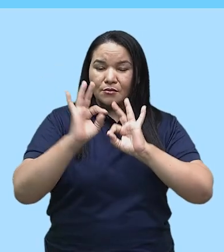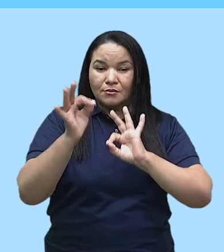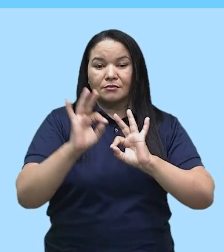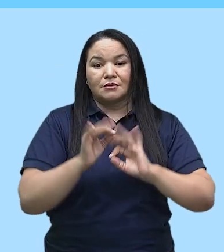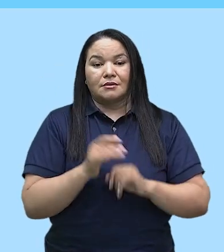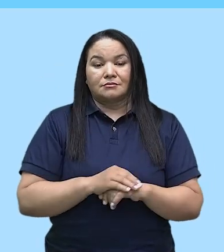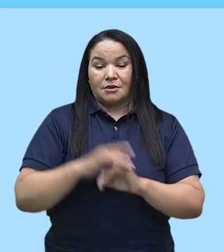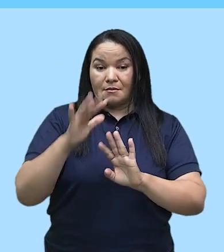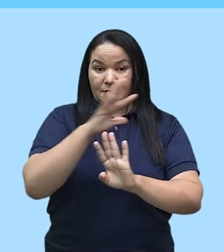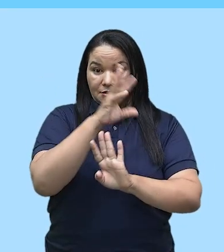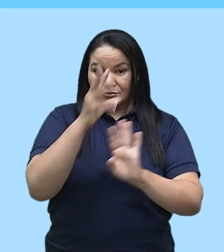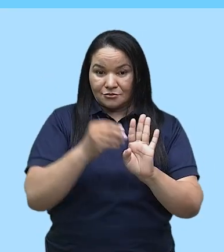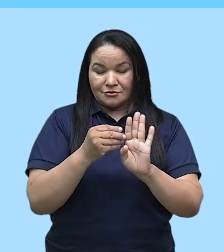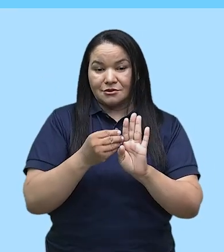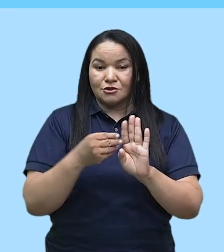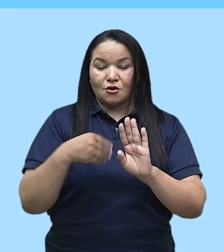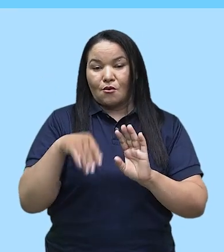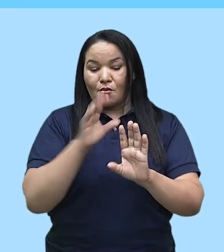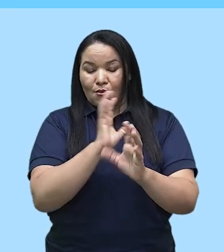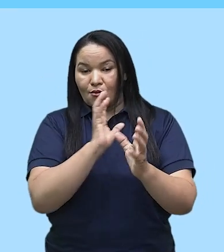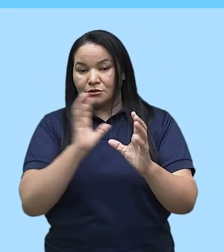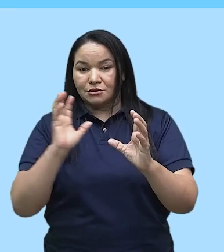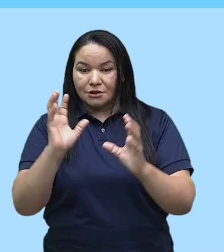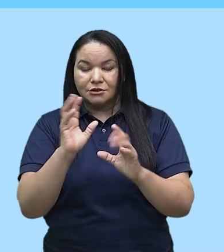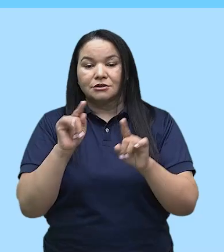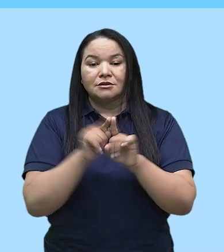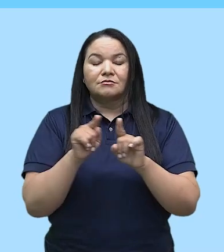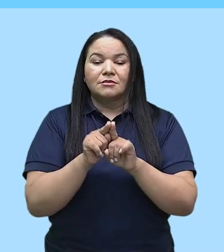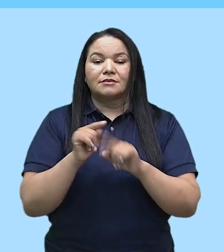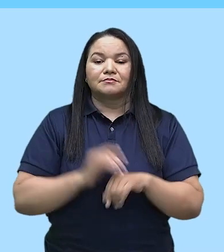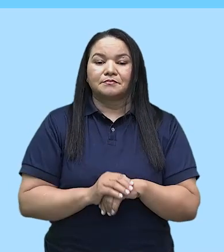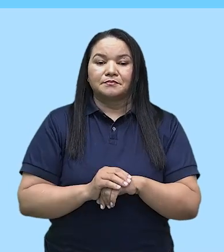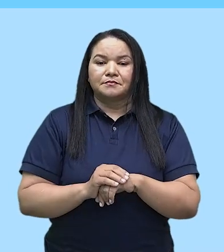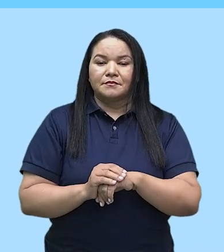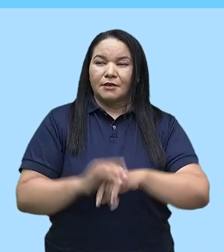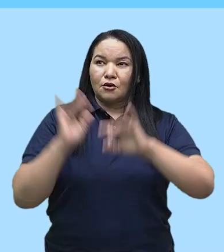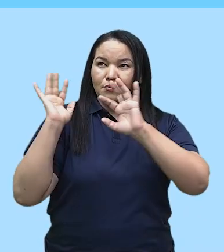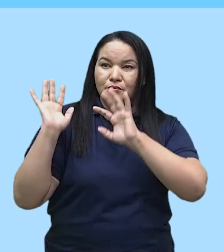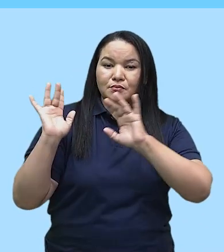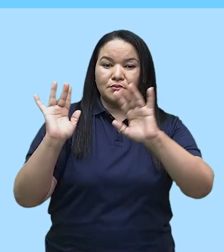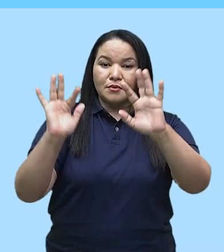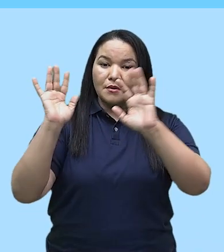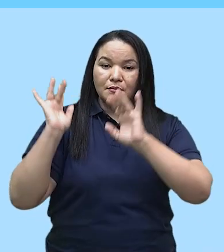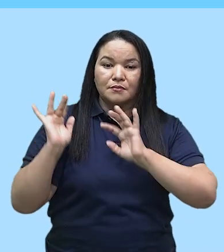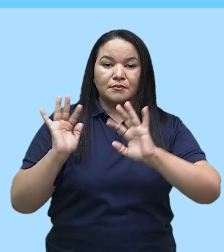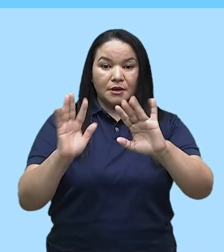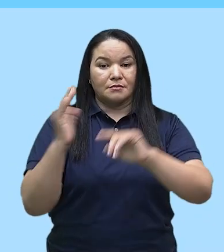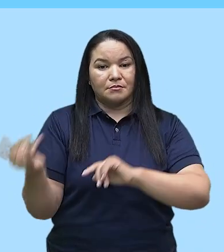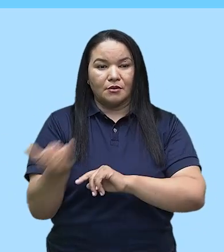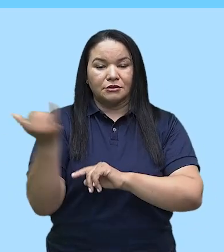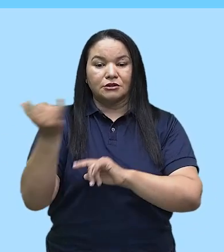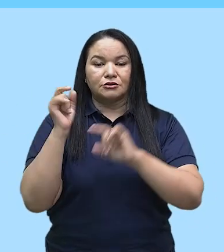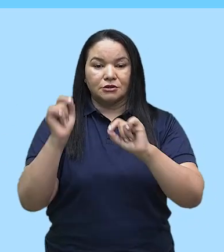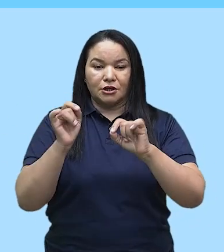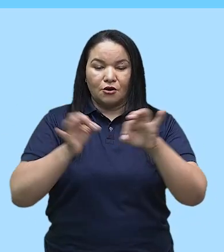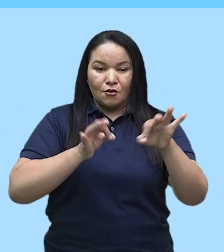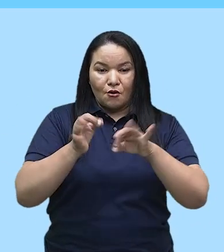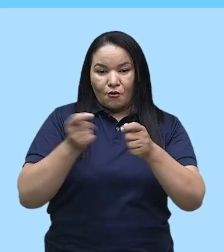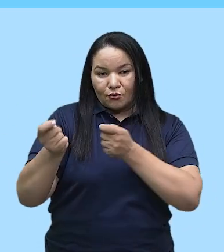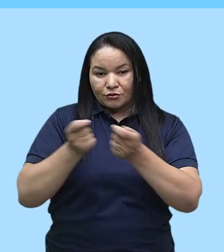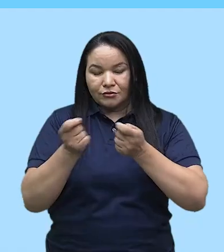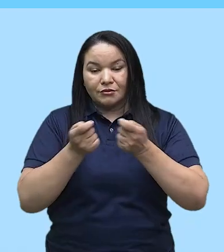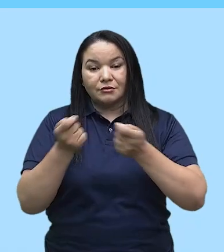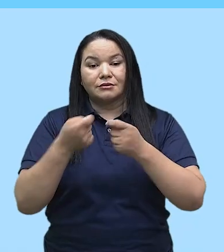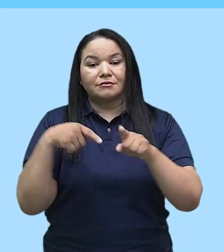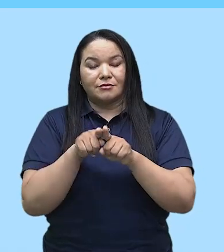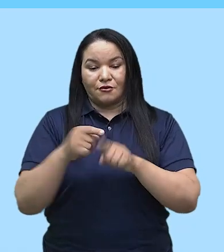outras partes do continente. Esse transporte de vapor d'água desempenha um papel crucial na manutenção dos